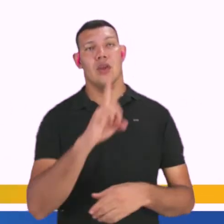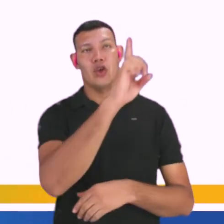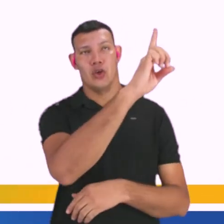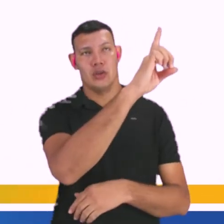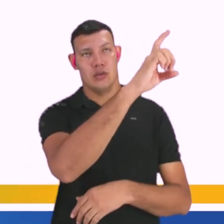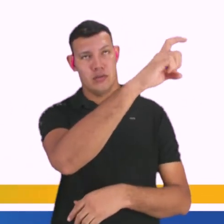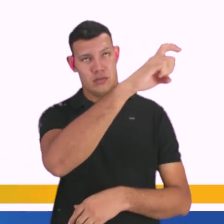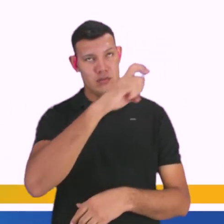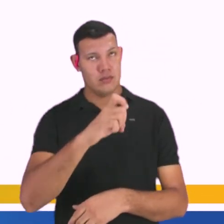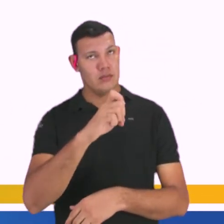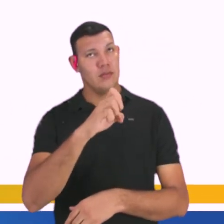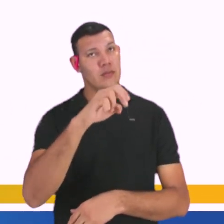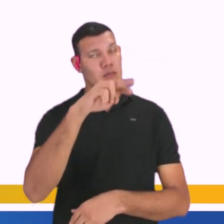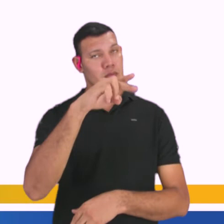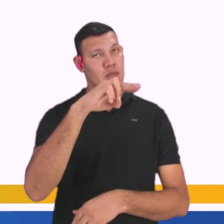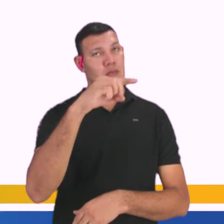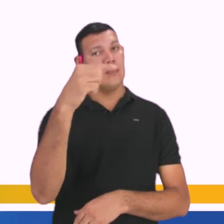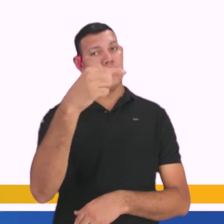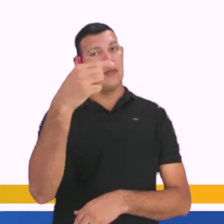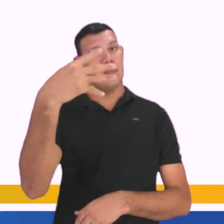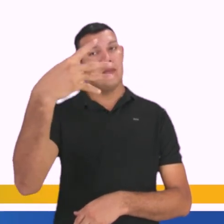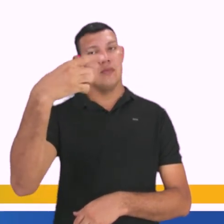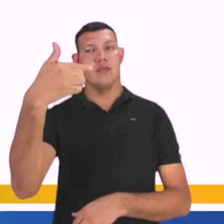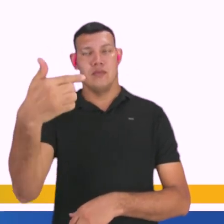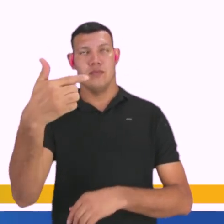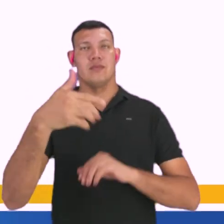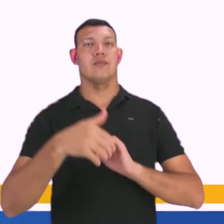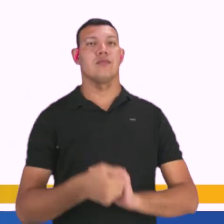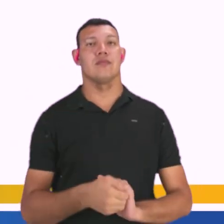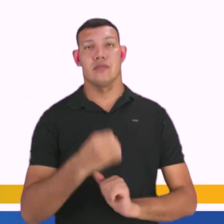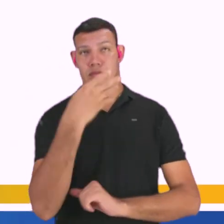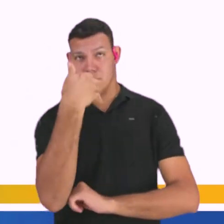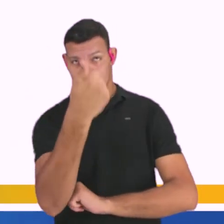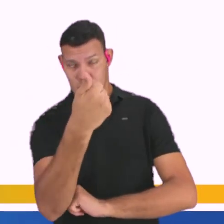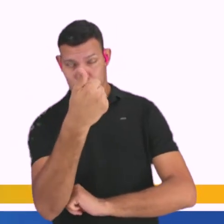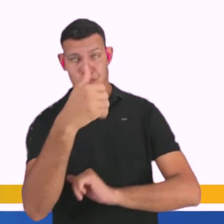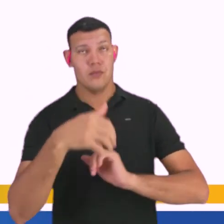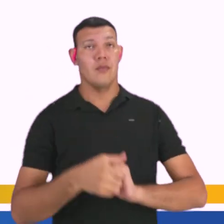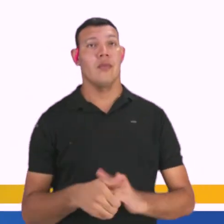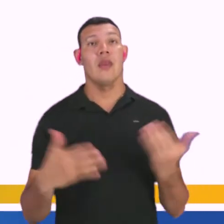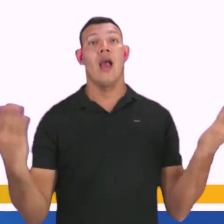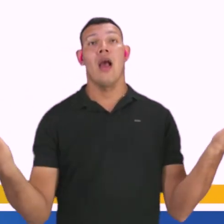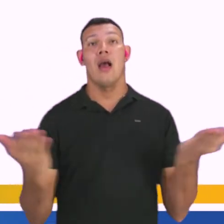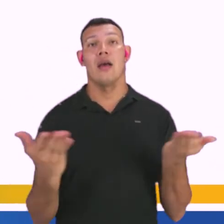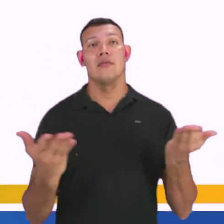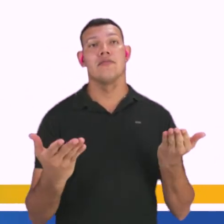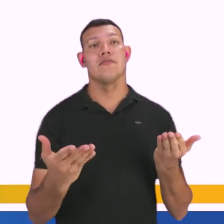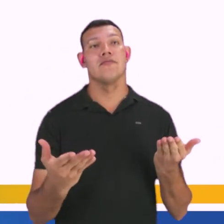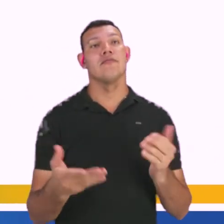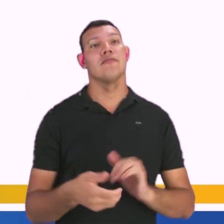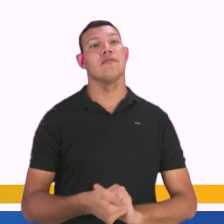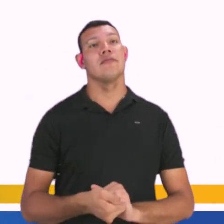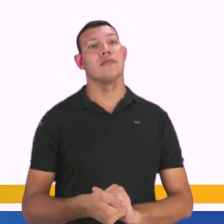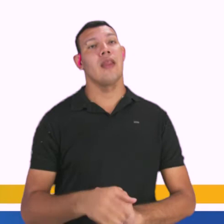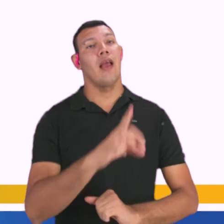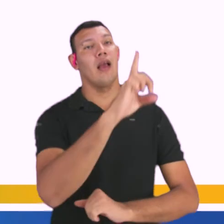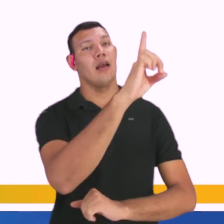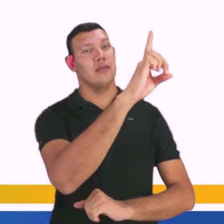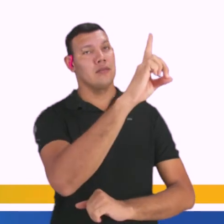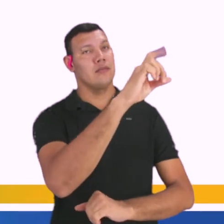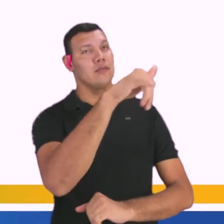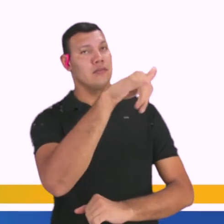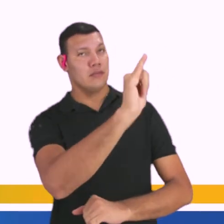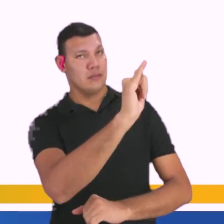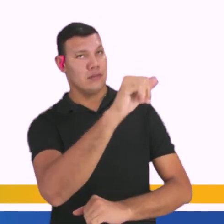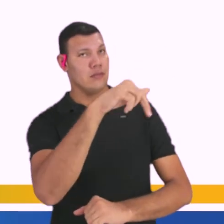ddx o determinante de X = - 42 Tudo bem agora nós vamos ao determinante de y